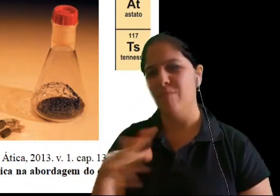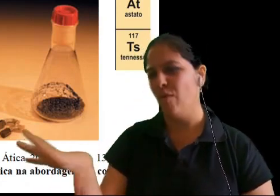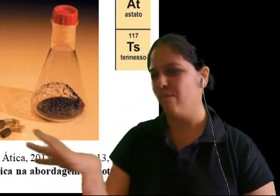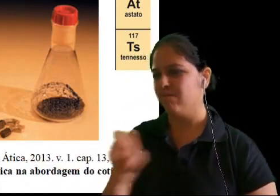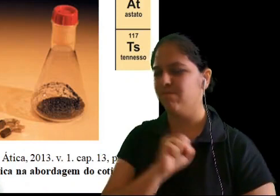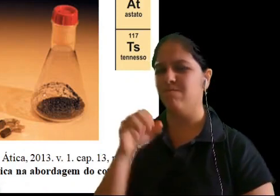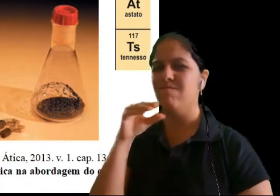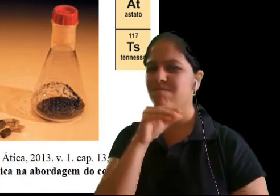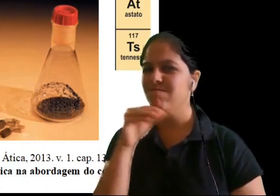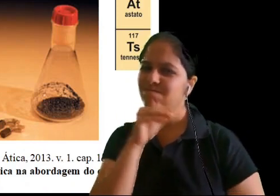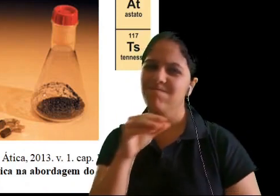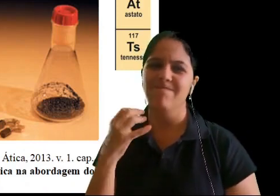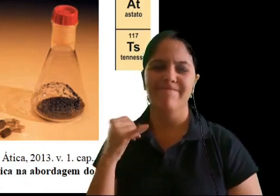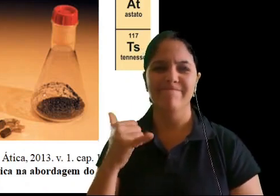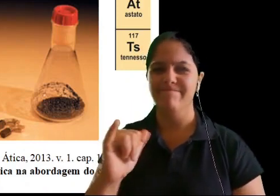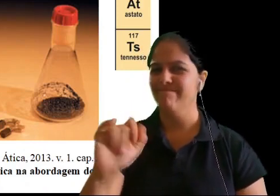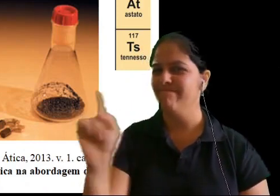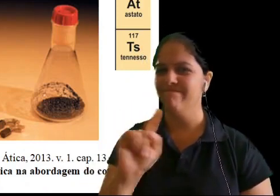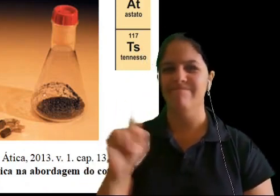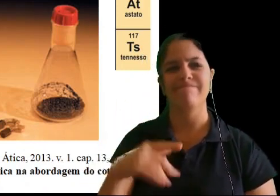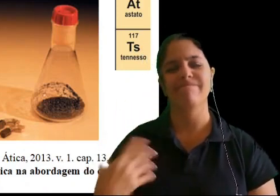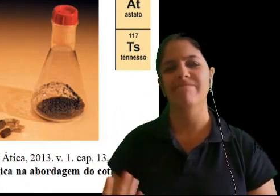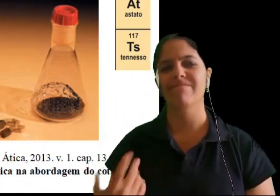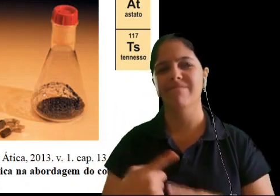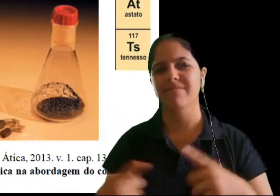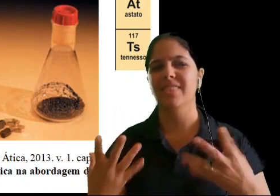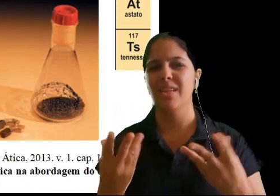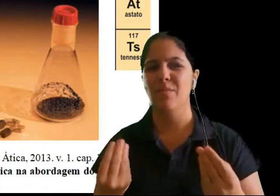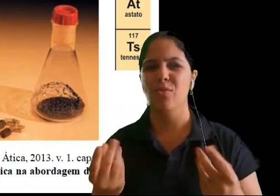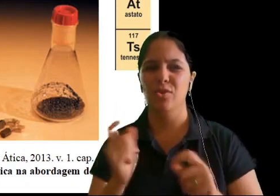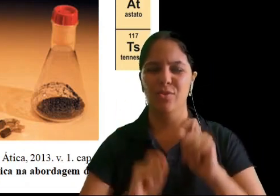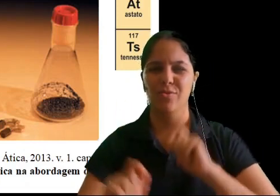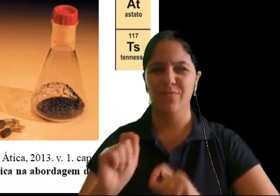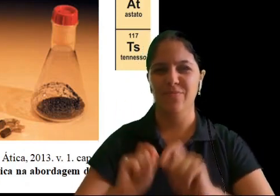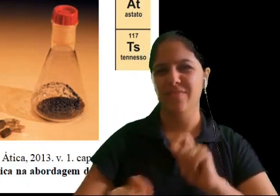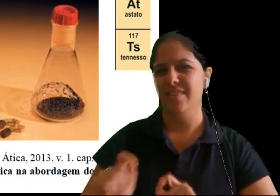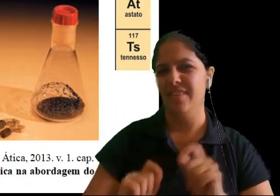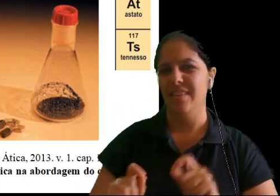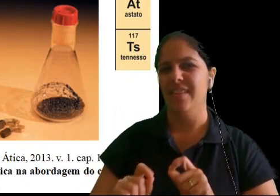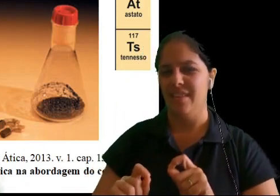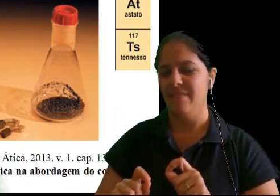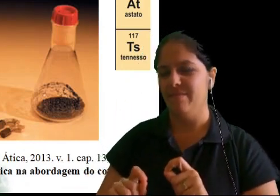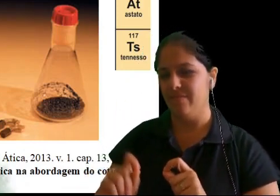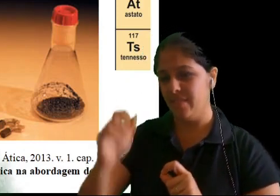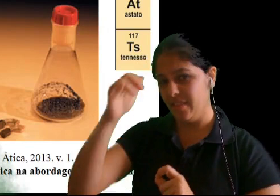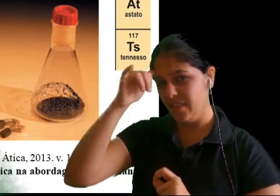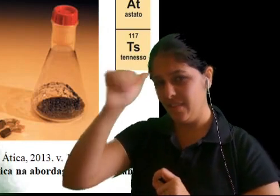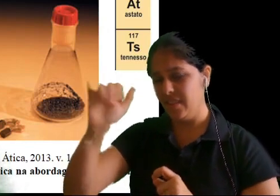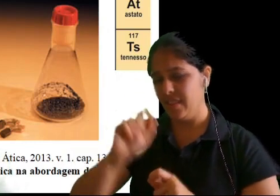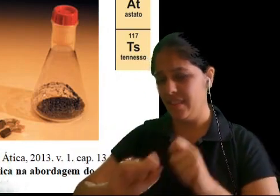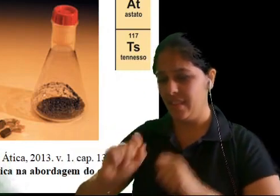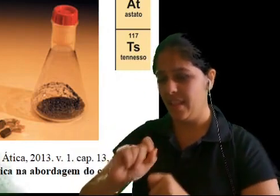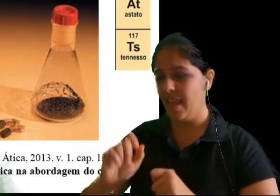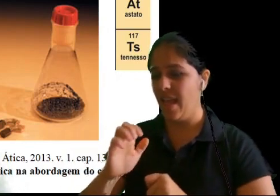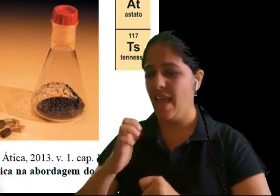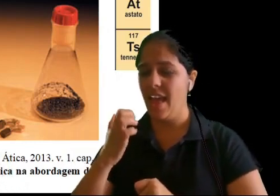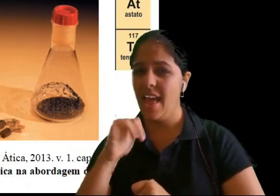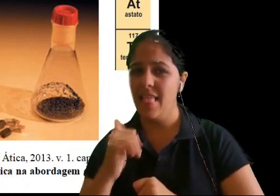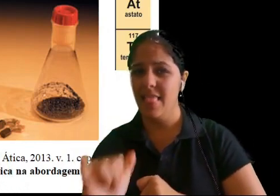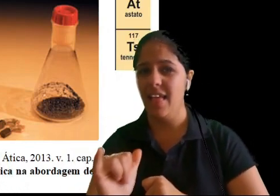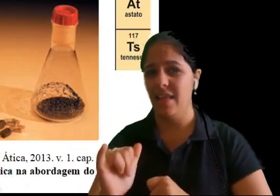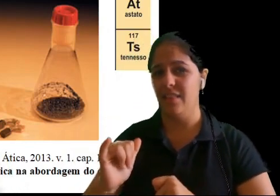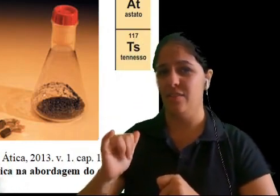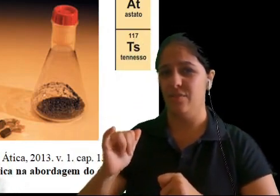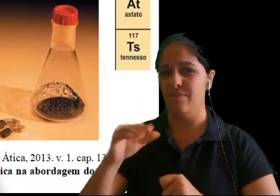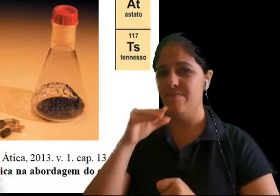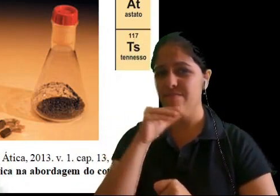condutores de calor e nem de eletricidade, sendo que muitos são isolantes térmicos ou isolantes